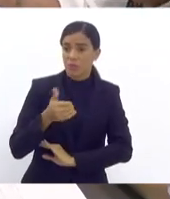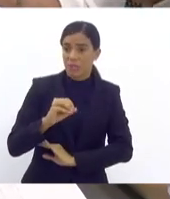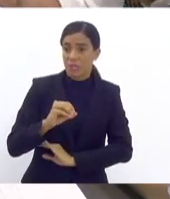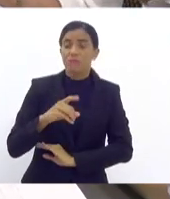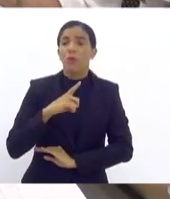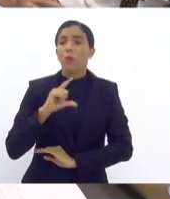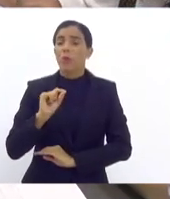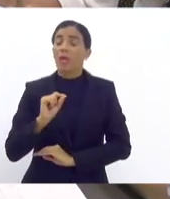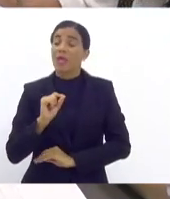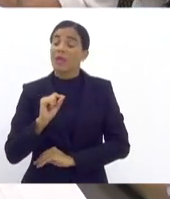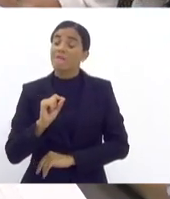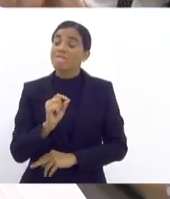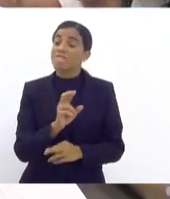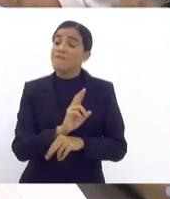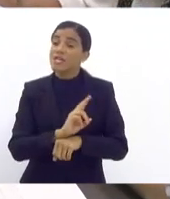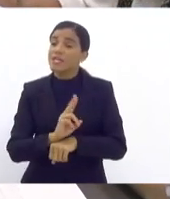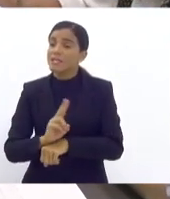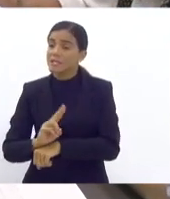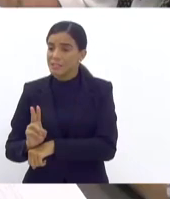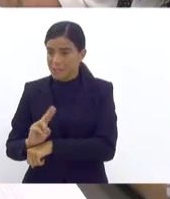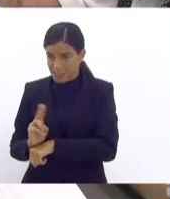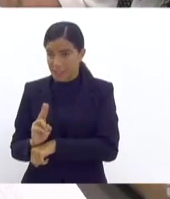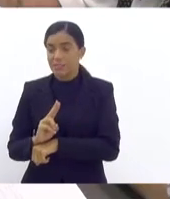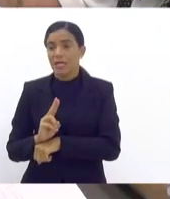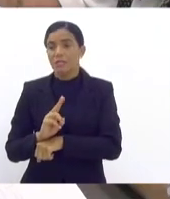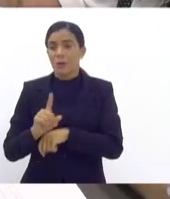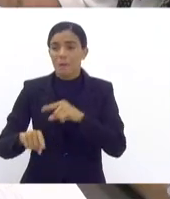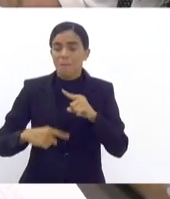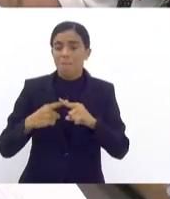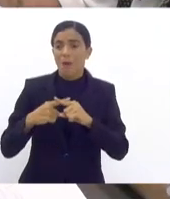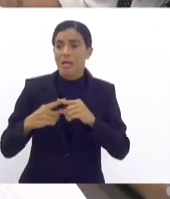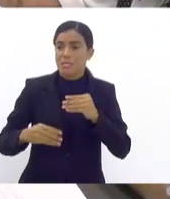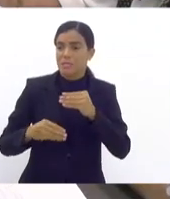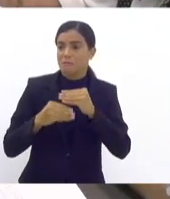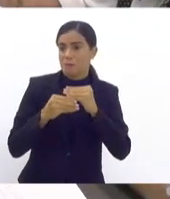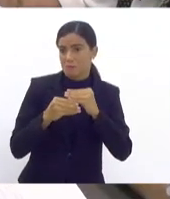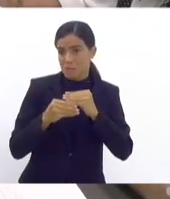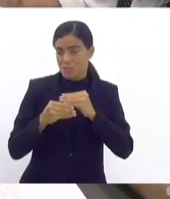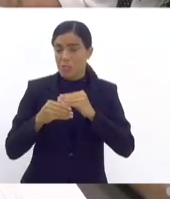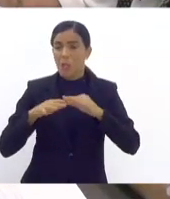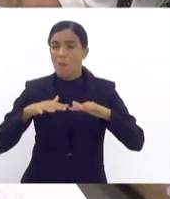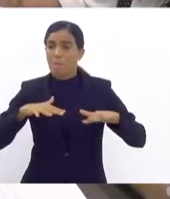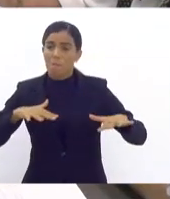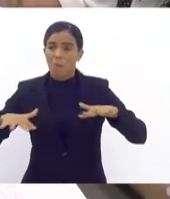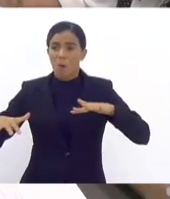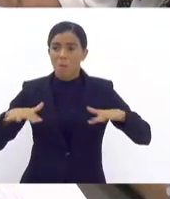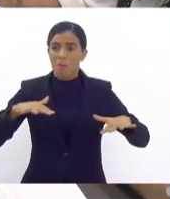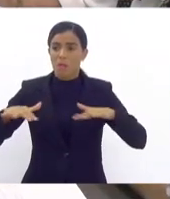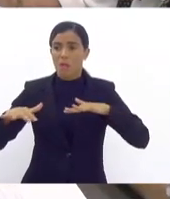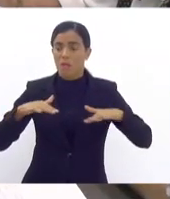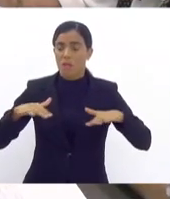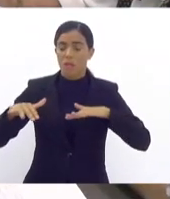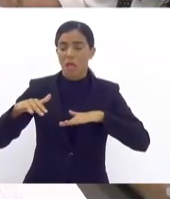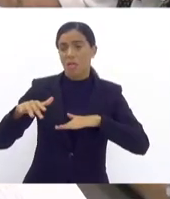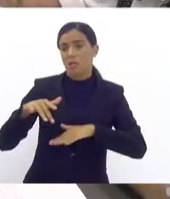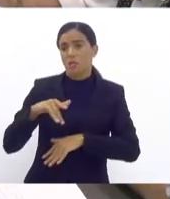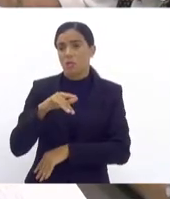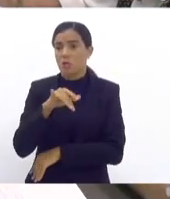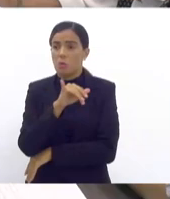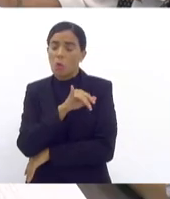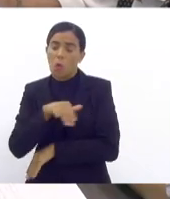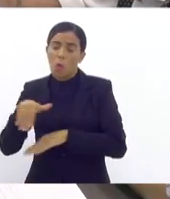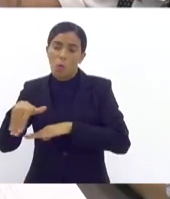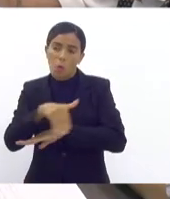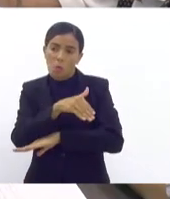aprovação e fiscalização na implementação do Plano Metropolitano de Mobilidade Urbana, nos planos municipais de mobilidade urbana, na Política Estadual